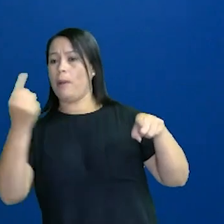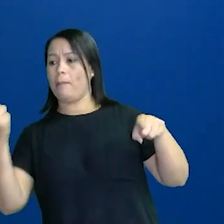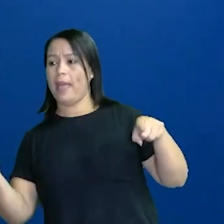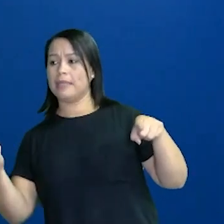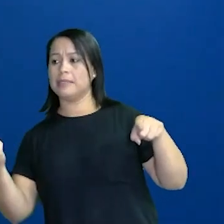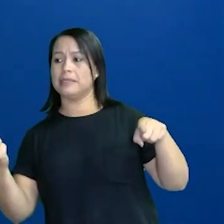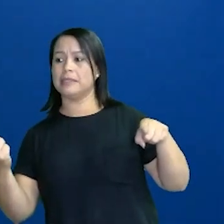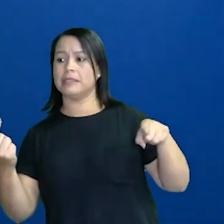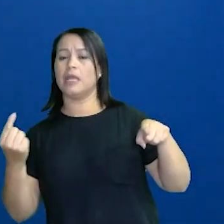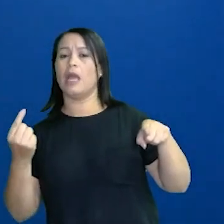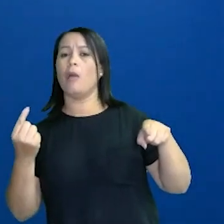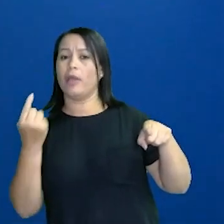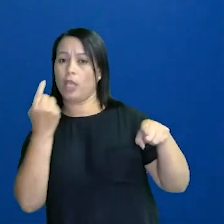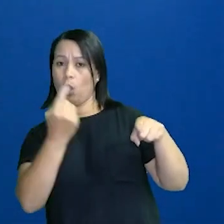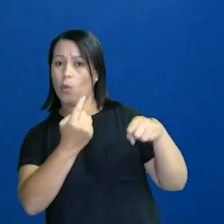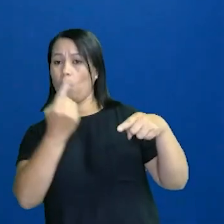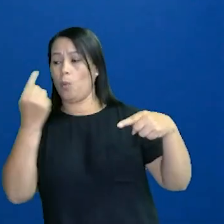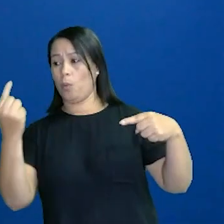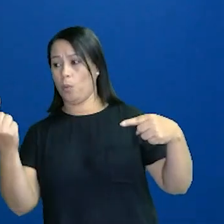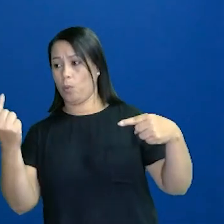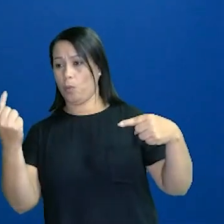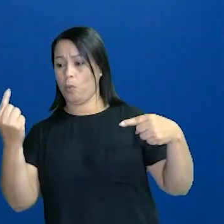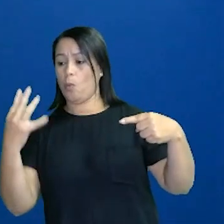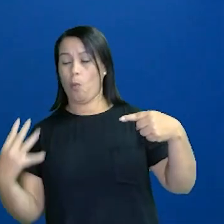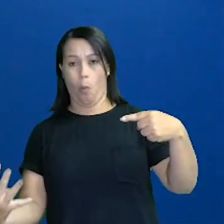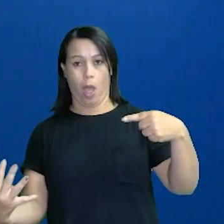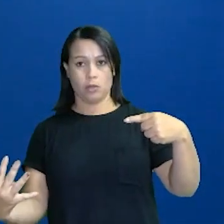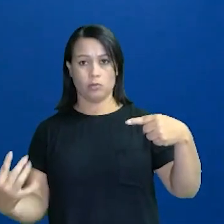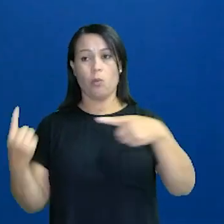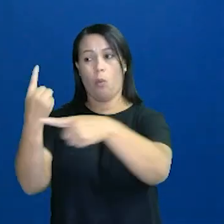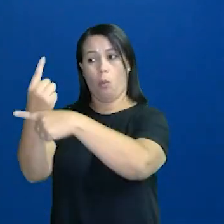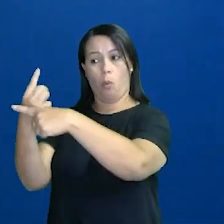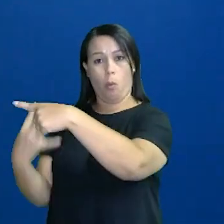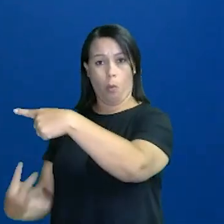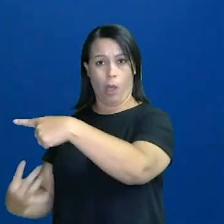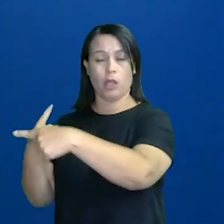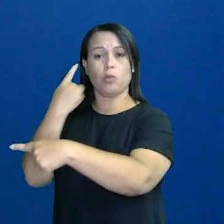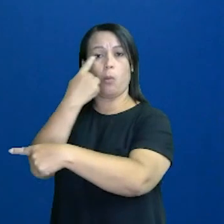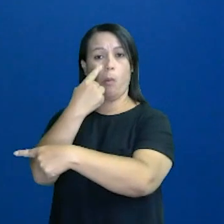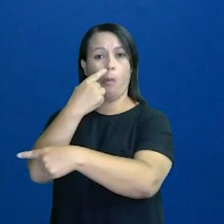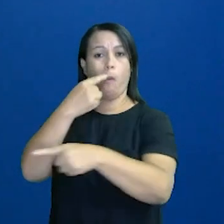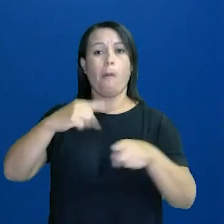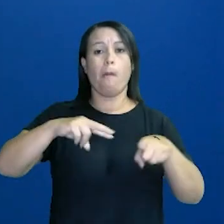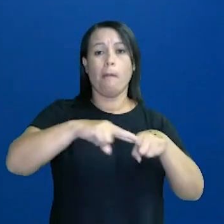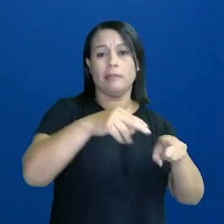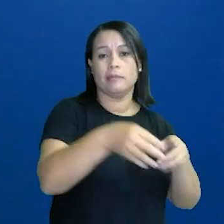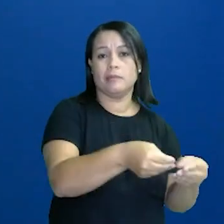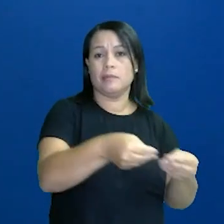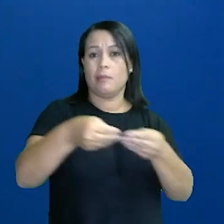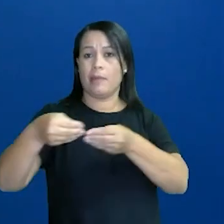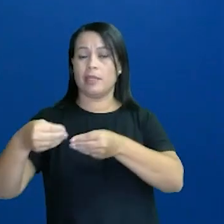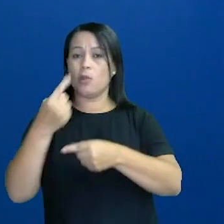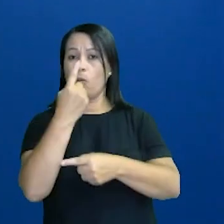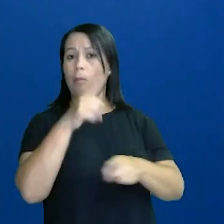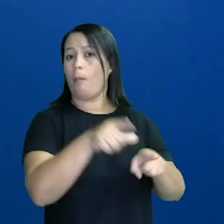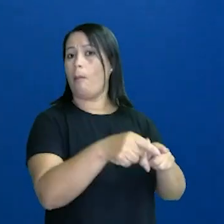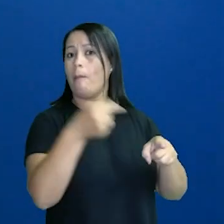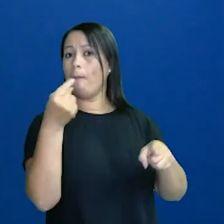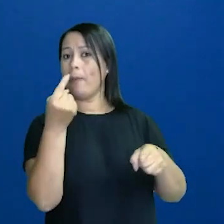minha pizza, eu peguei o quê? Eu peguei 1/4, ou seja, eu peguei um pedaço da pizza, tá certo? Então, eu peguei o quê? Eu